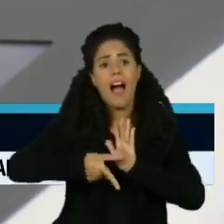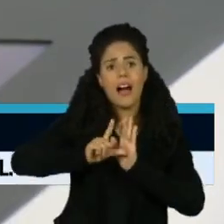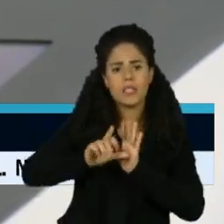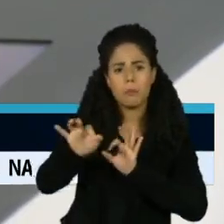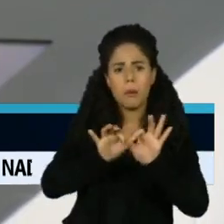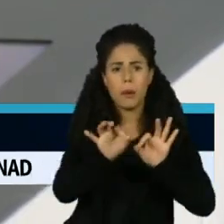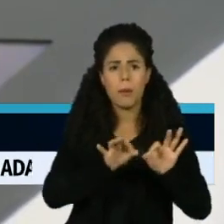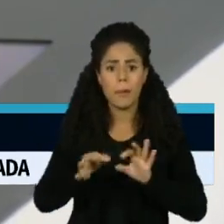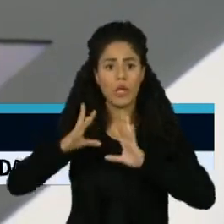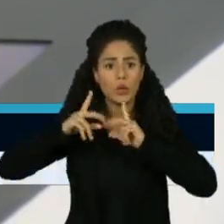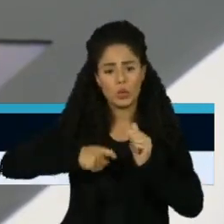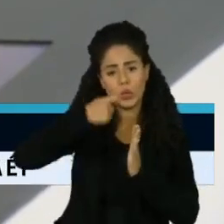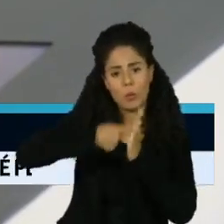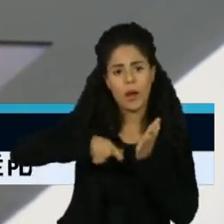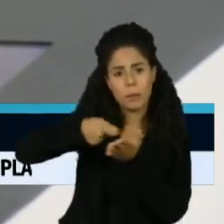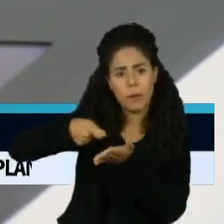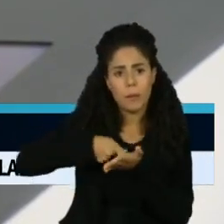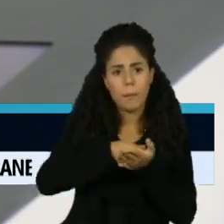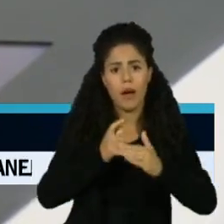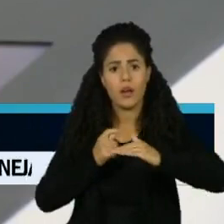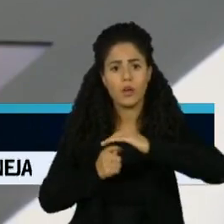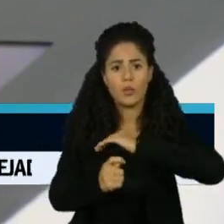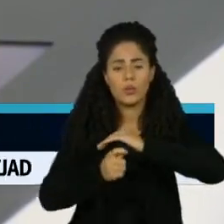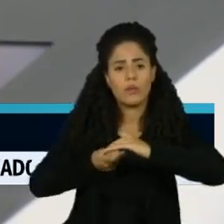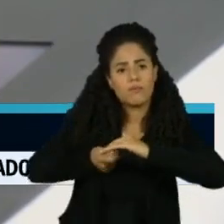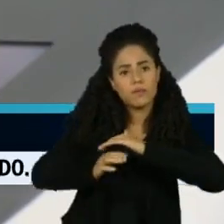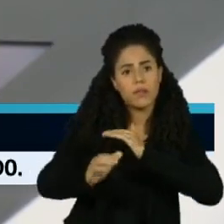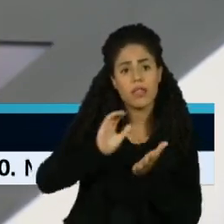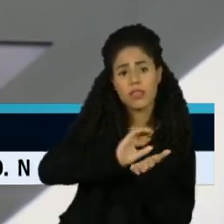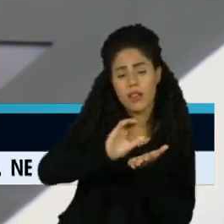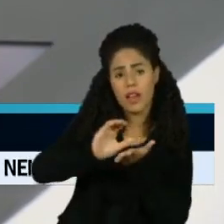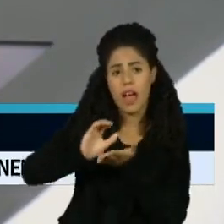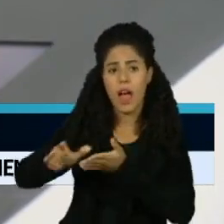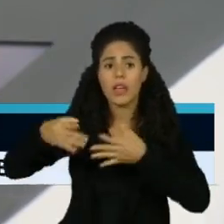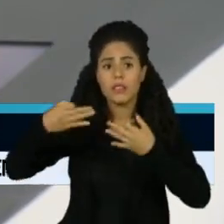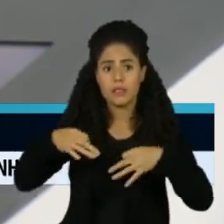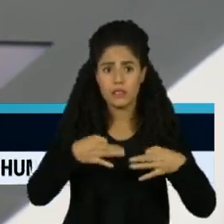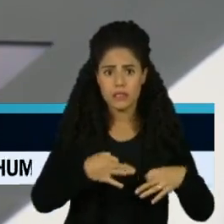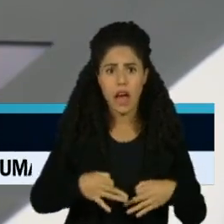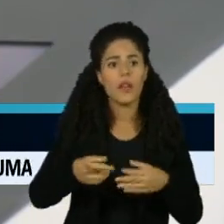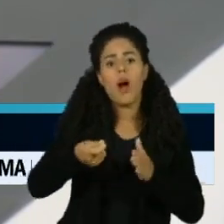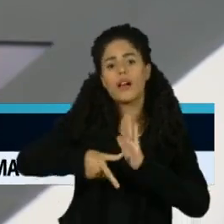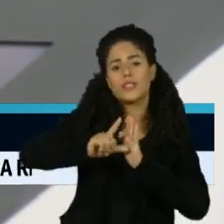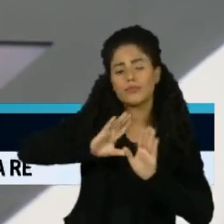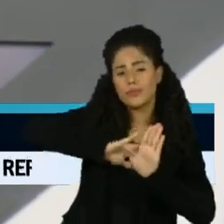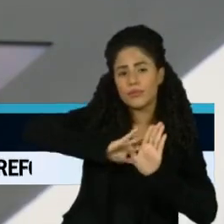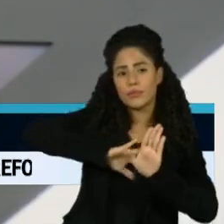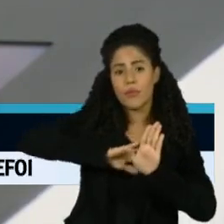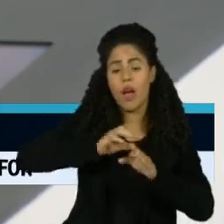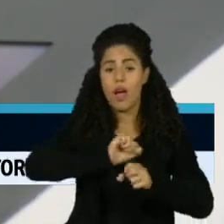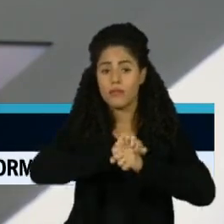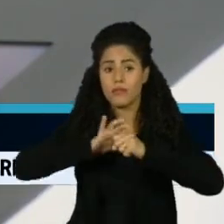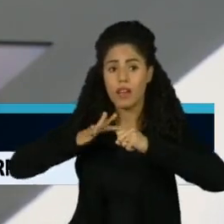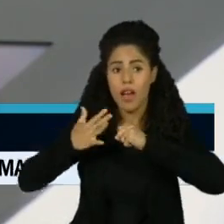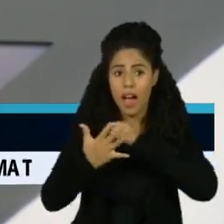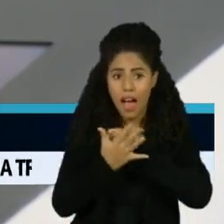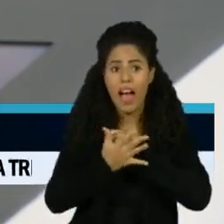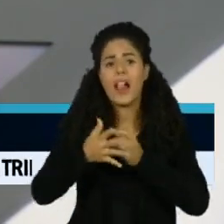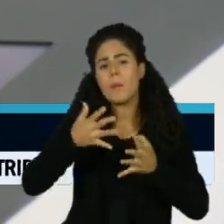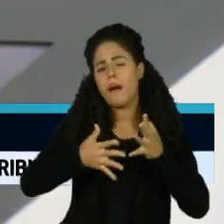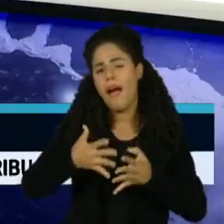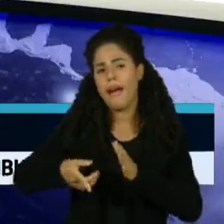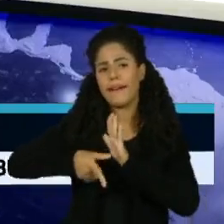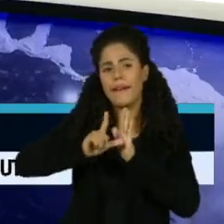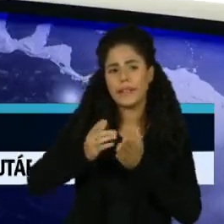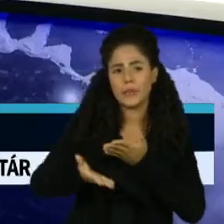feita a discussão tributária tivesse feito os investimentos corretos tivesse não sabotado o combate à pandemia né O que